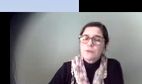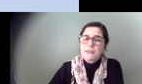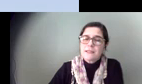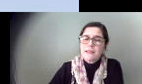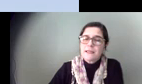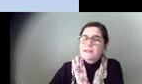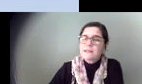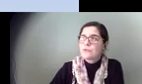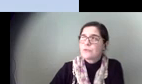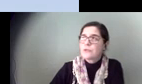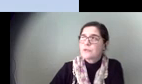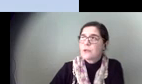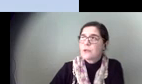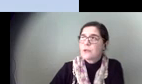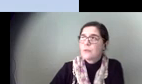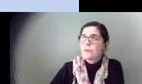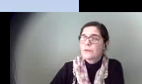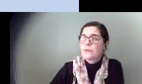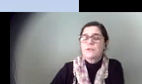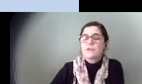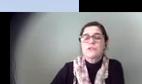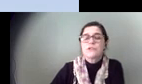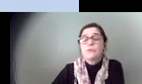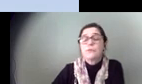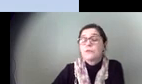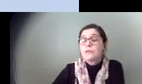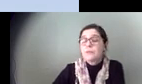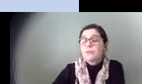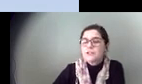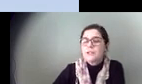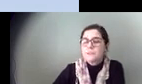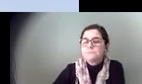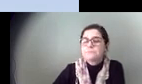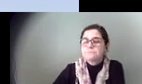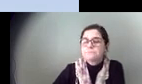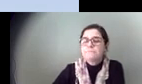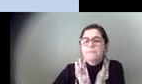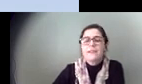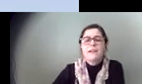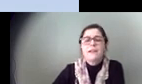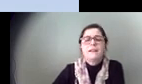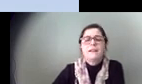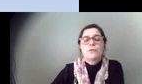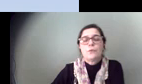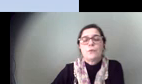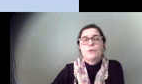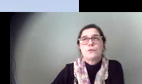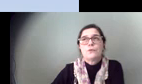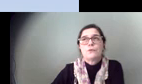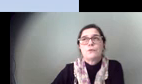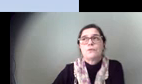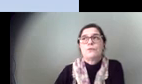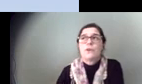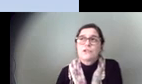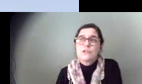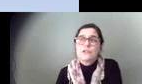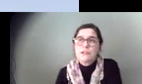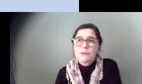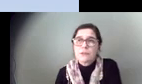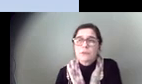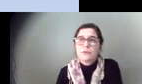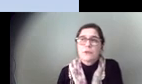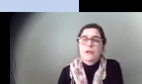muito sobre essa relação de professor-aluno, eu lembro que a gente usou muito a empatia, né? Ficou muito